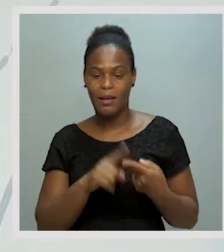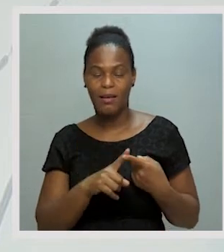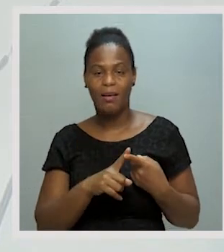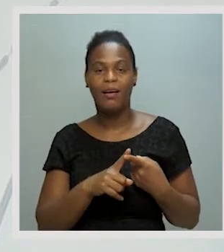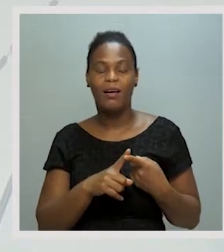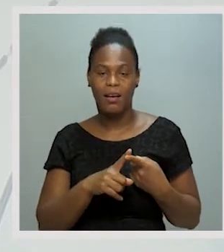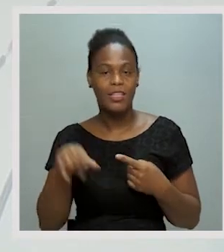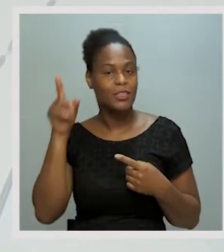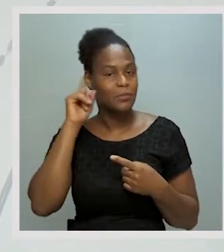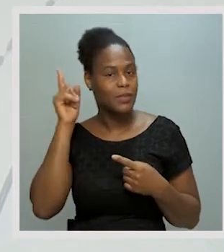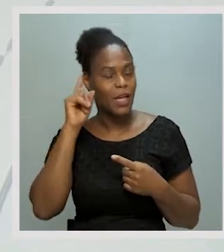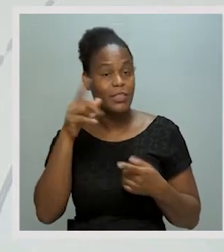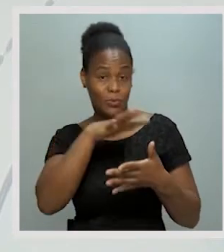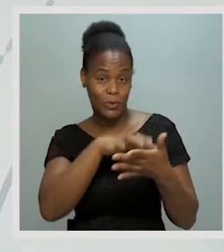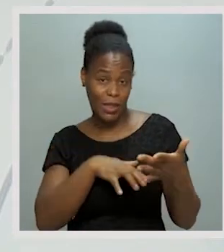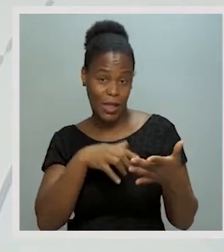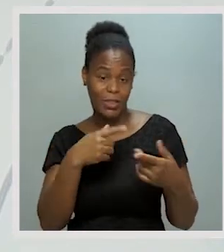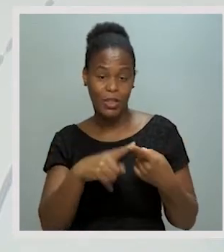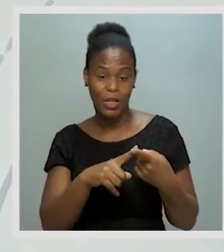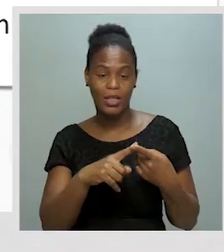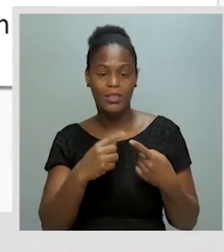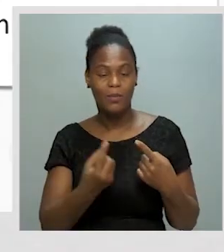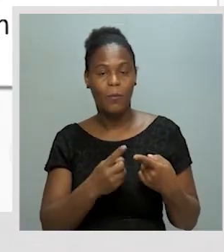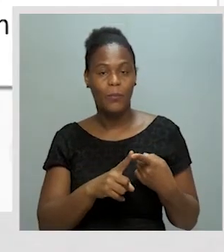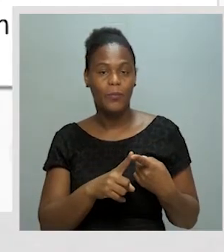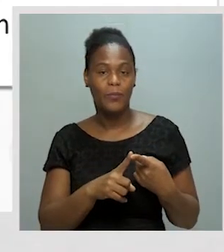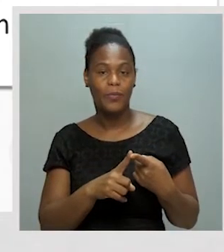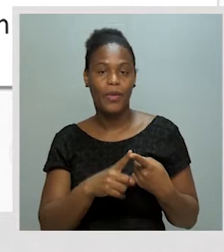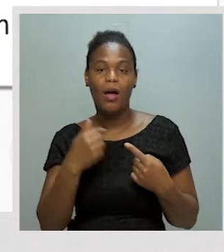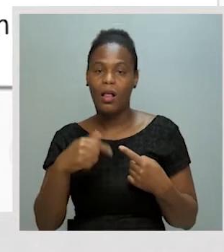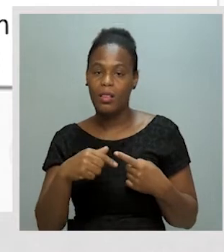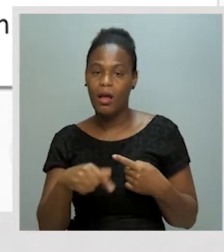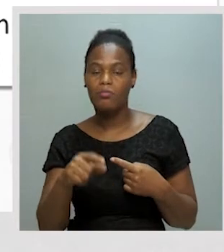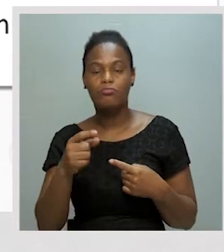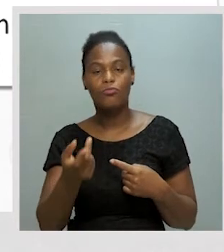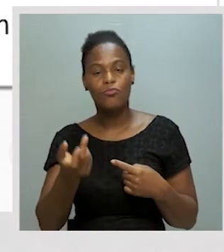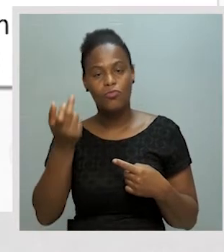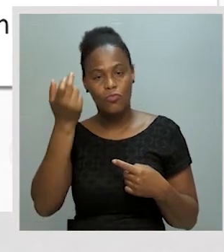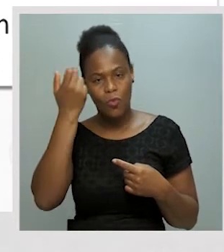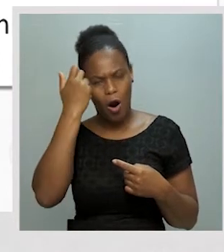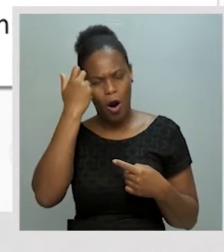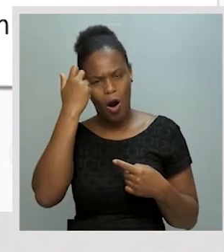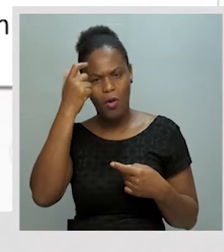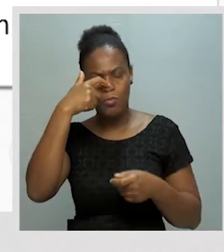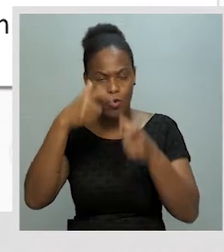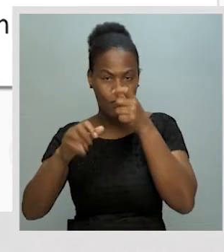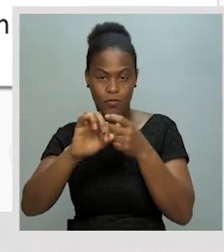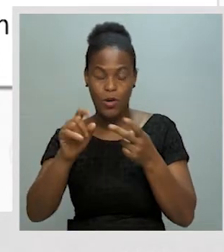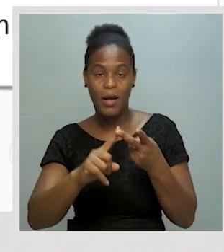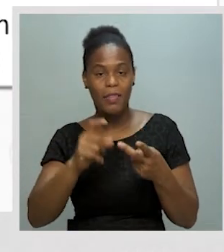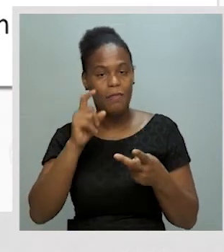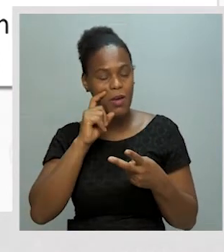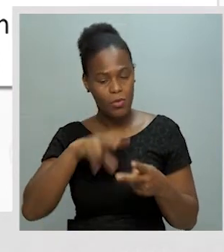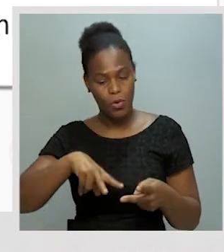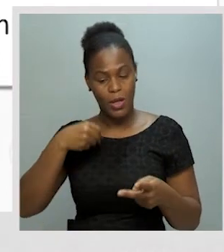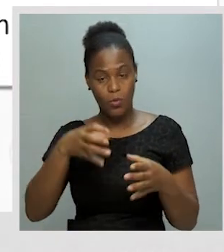Conseguiram? As importâncias referidas no texto são: possui a guarda da memória do seu povo, defendendo